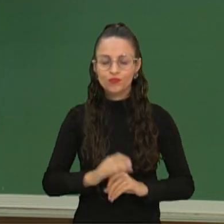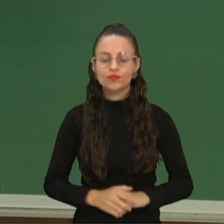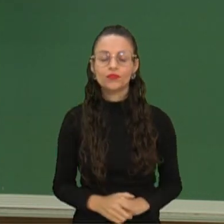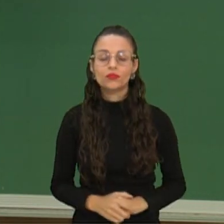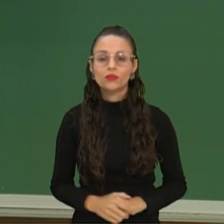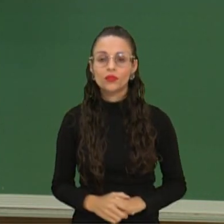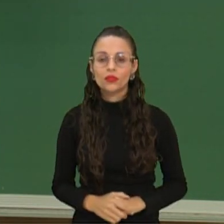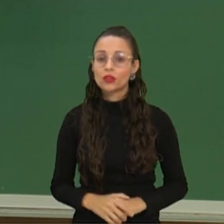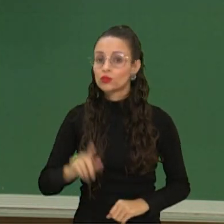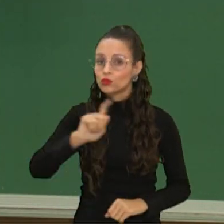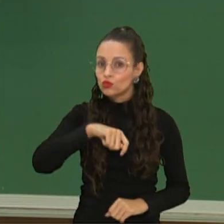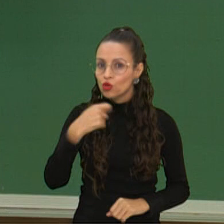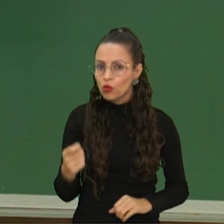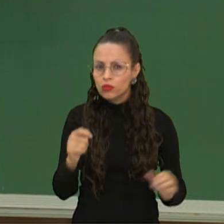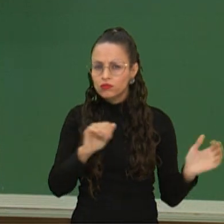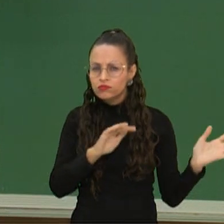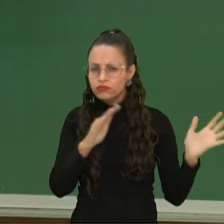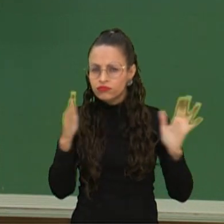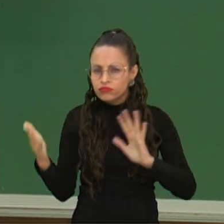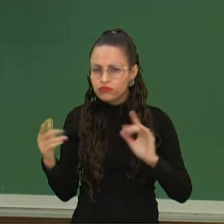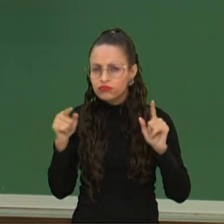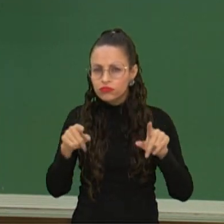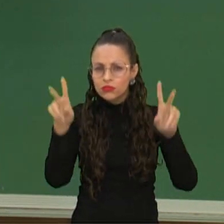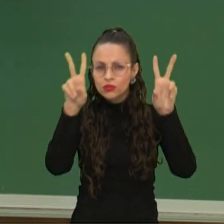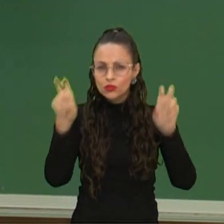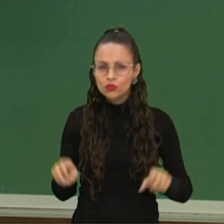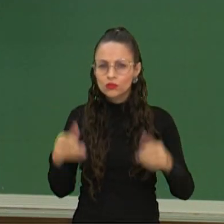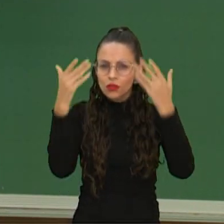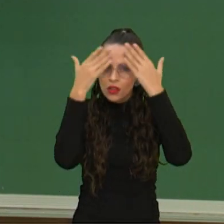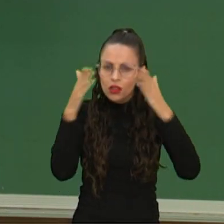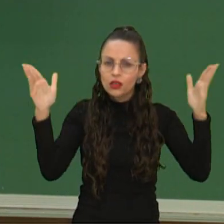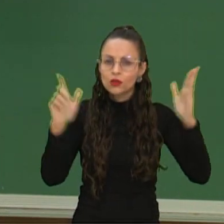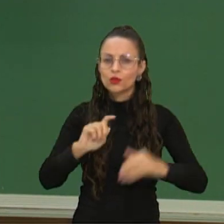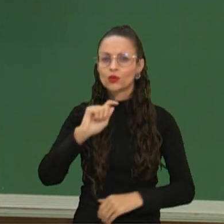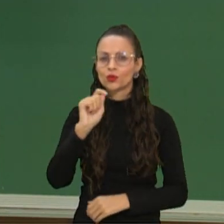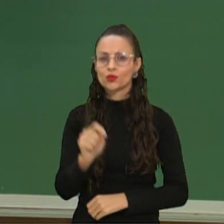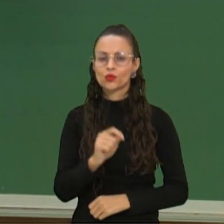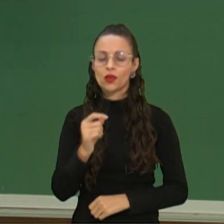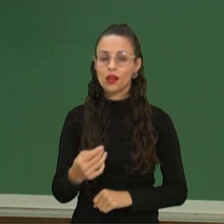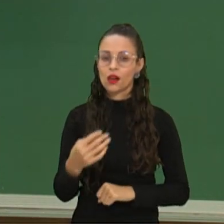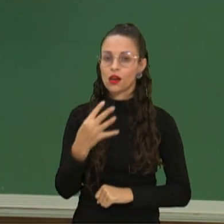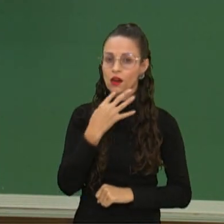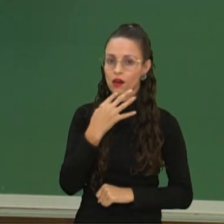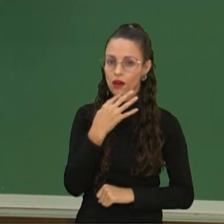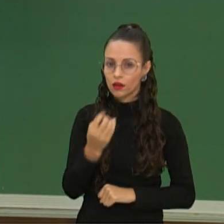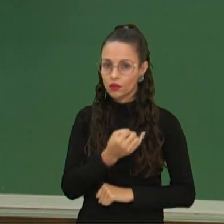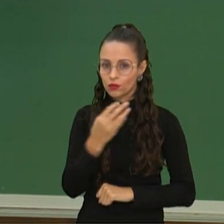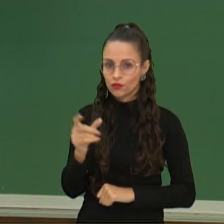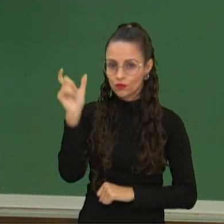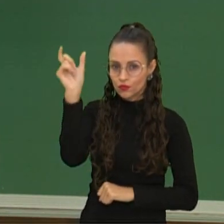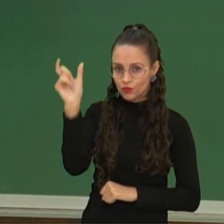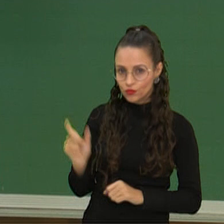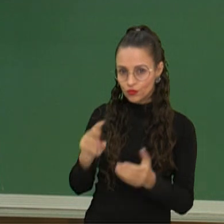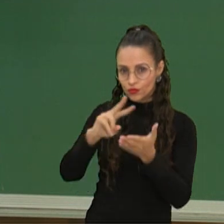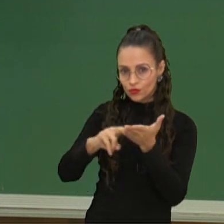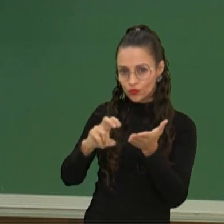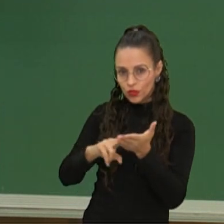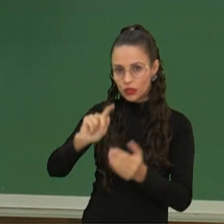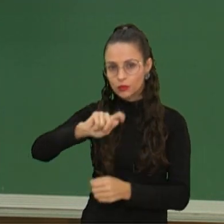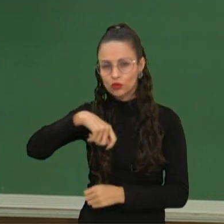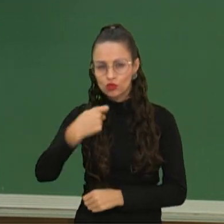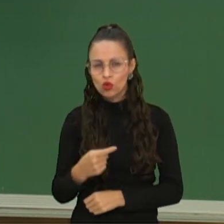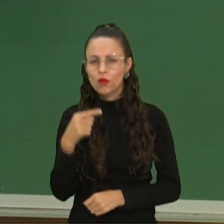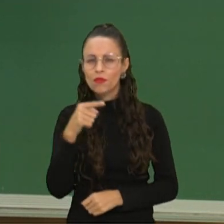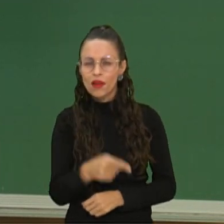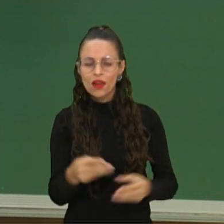E justamente sobre todo esse assunto, a gente deu aquela ampliada, nós conhecemos um vocabulário que diz respeito a desastres naturais,